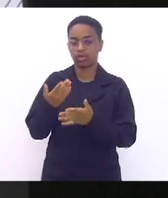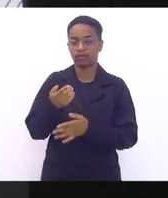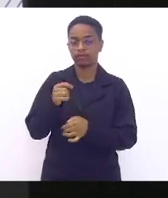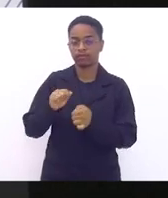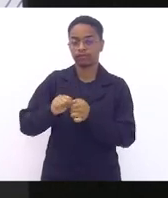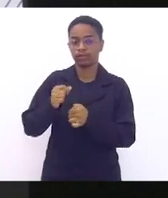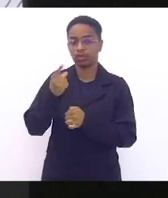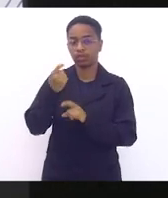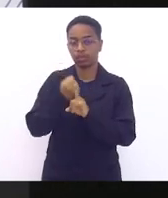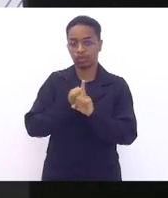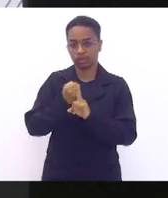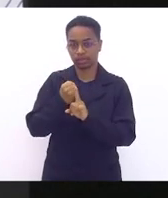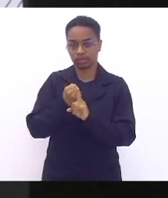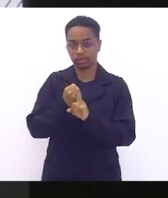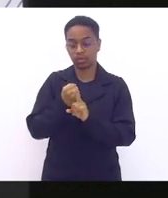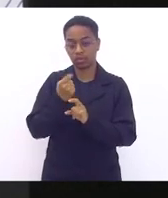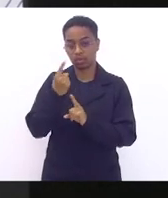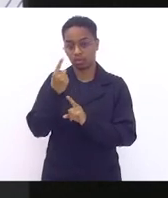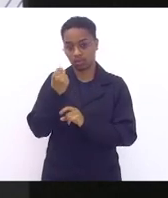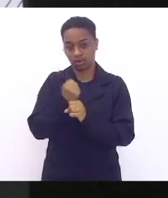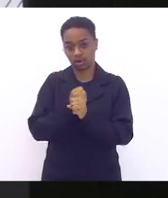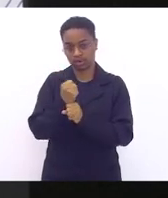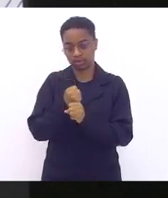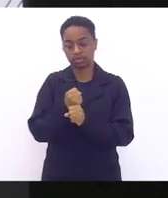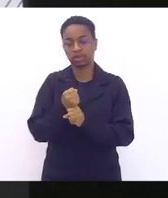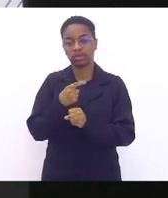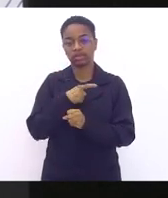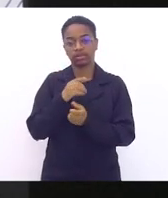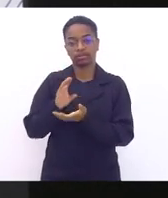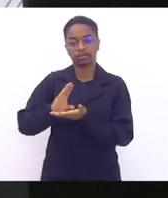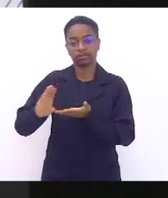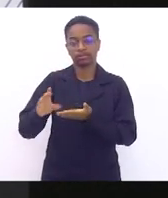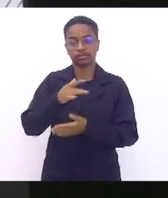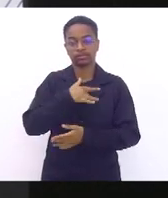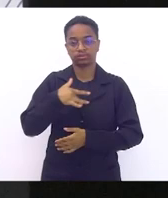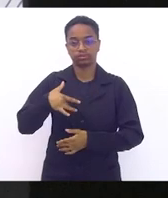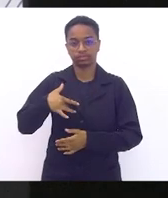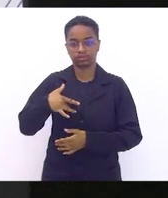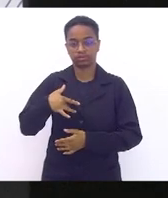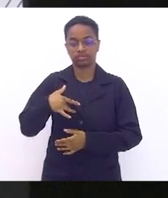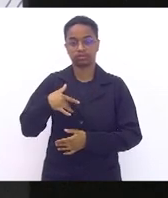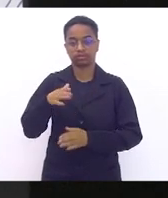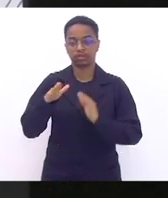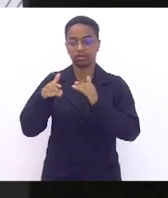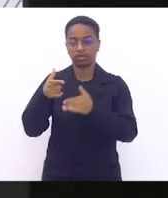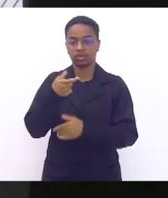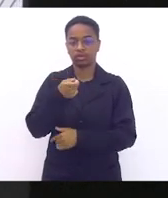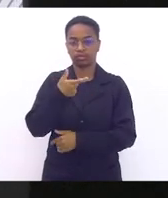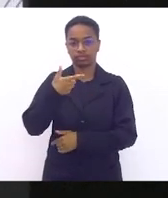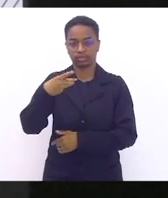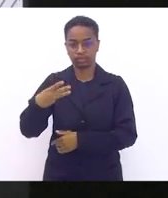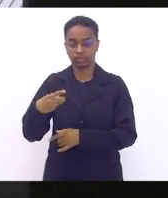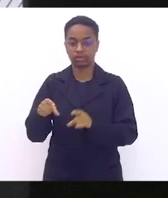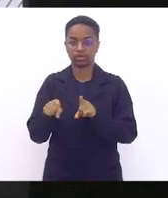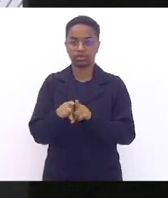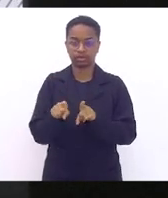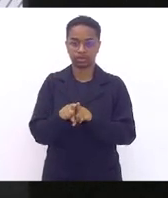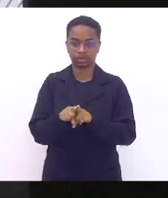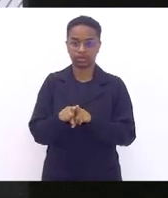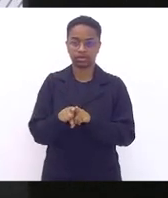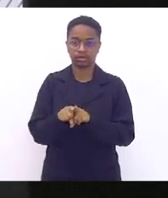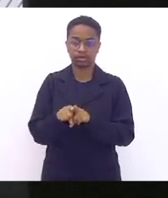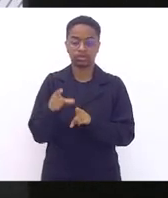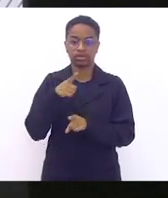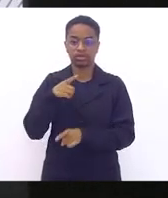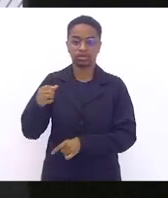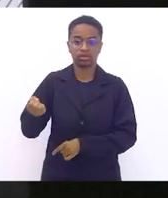desse recurso. Existe já o recurso de saldo para 2023 e já também um aporte